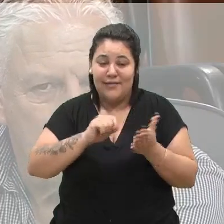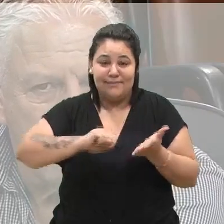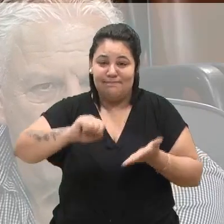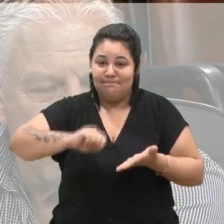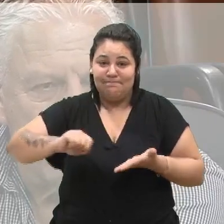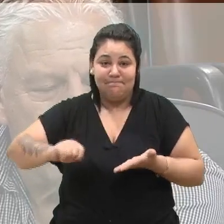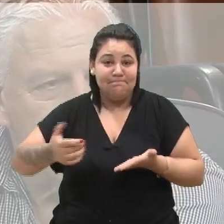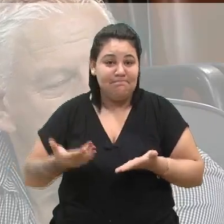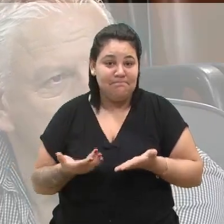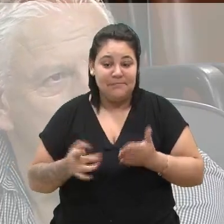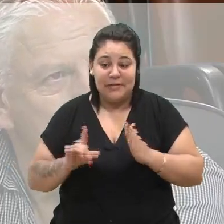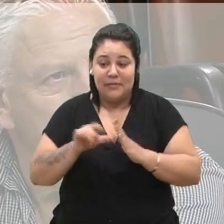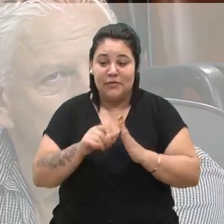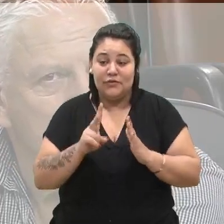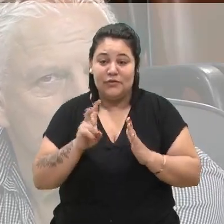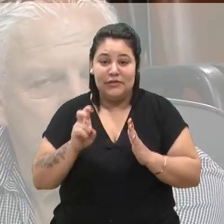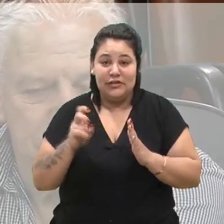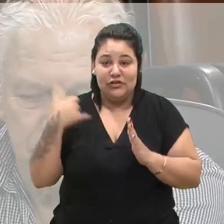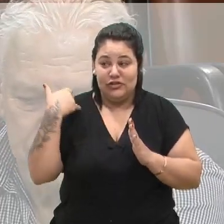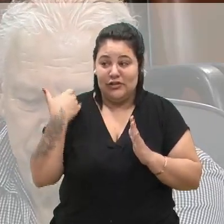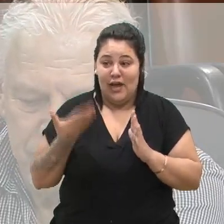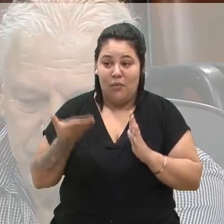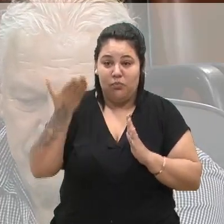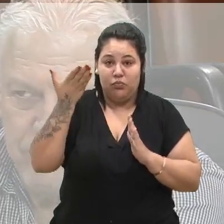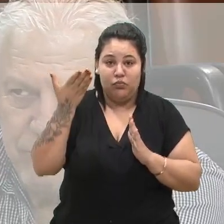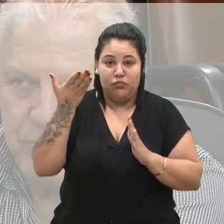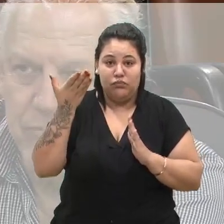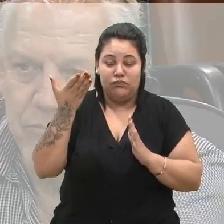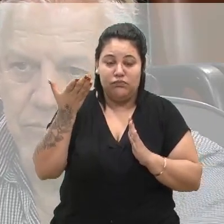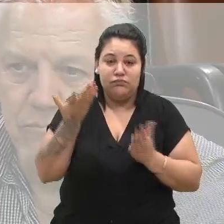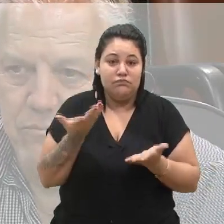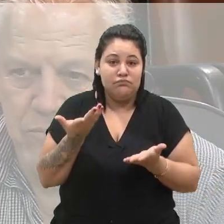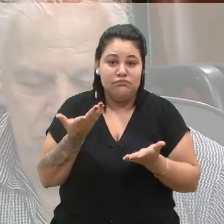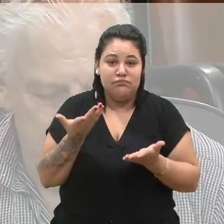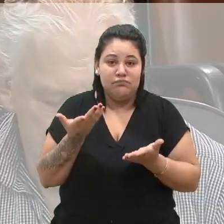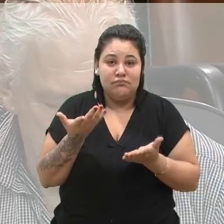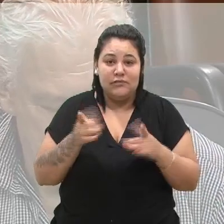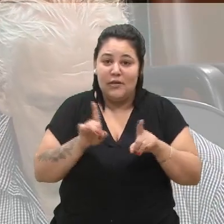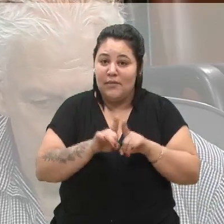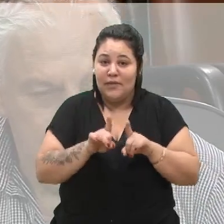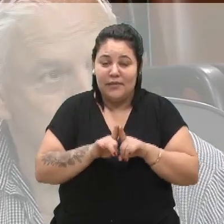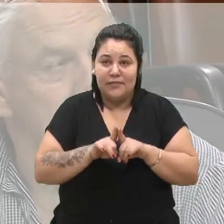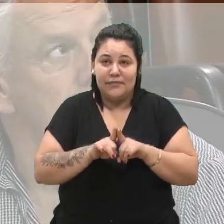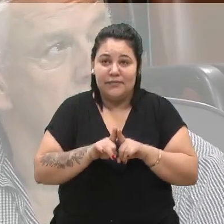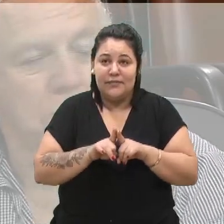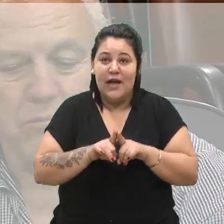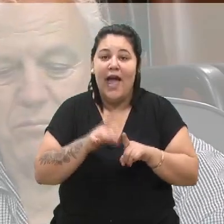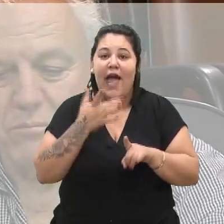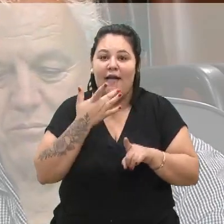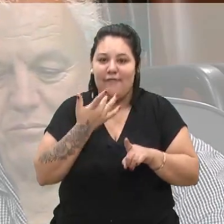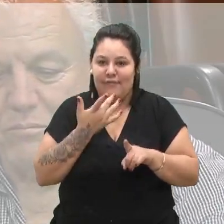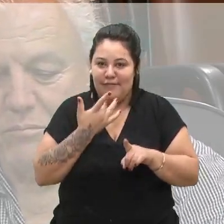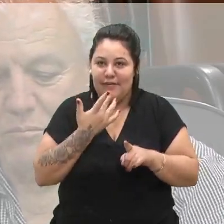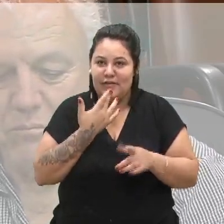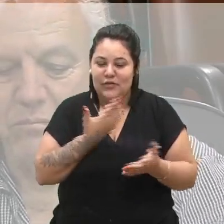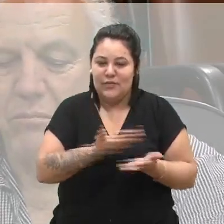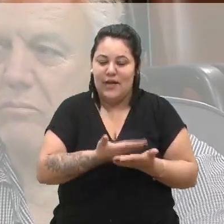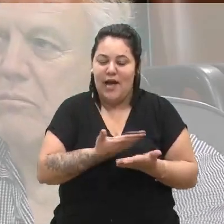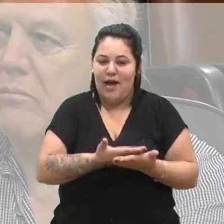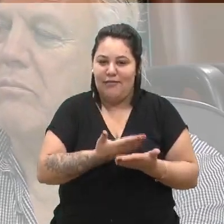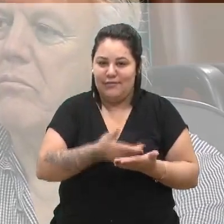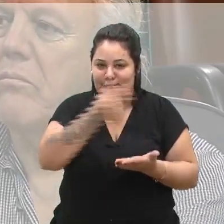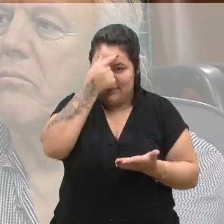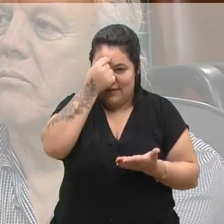E depois dos 15 anos são analfabetos funcionais. Vamos voltar, é muito fácil uma aula universitária, mas vamos